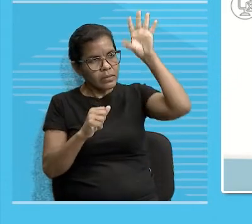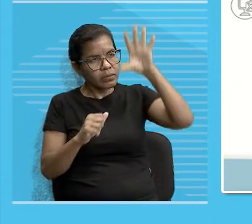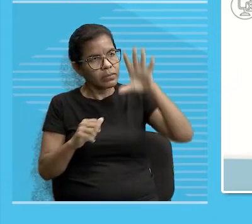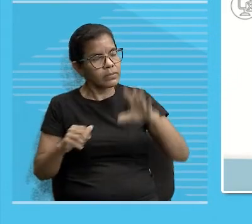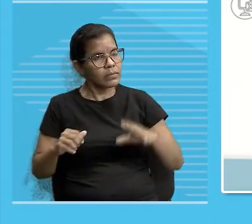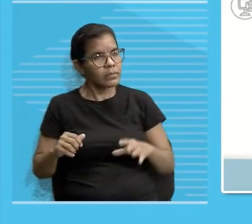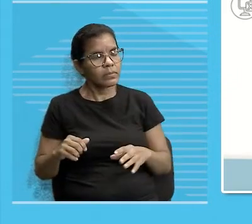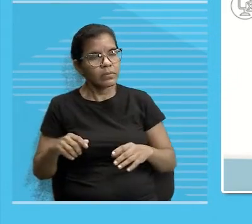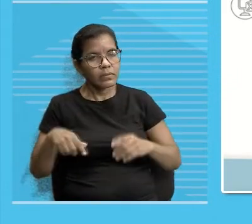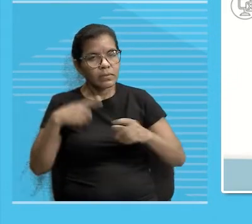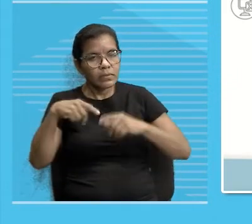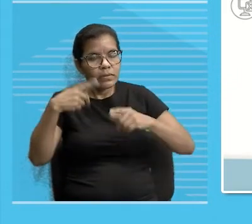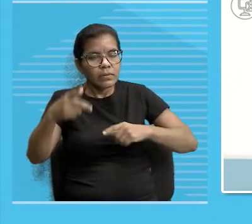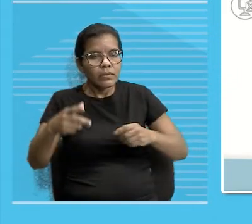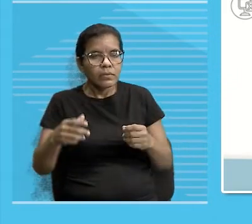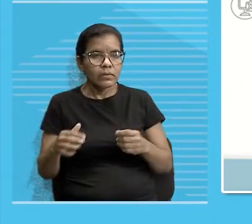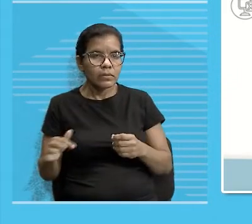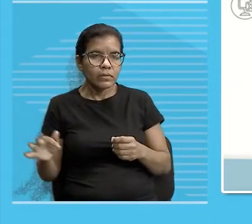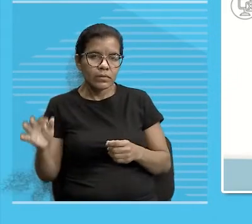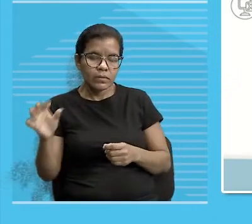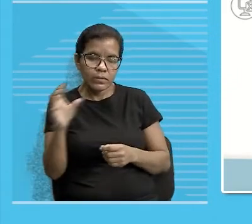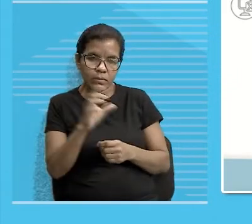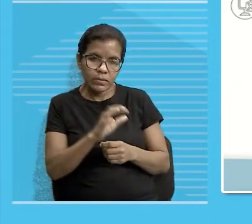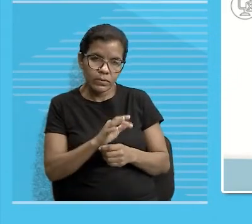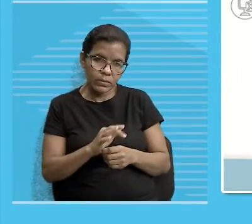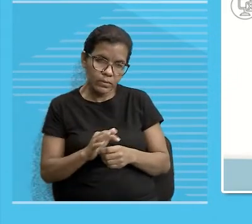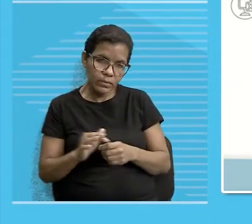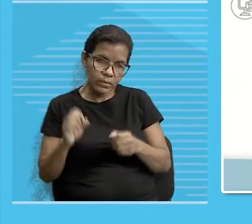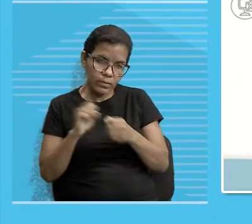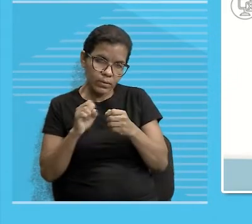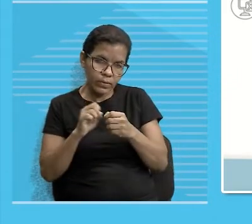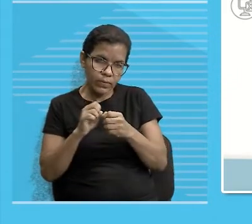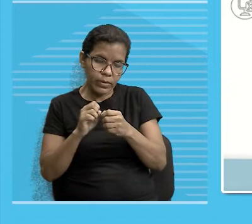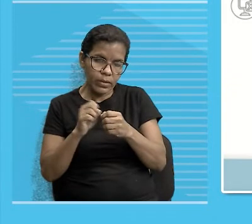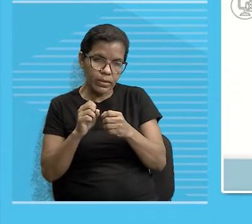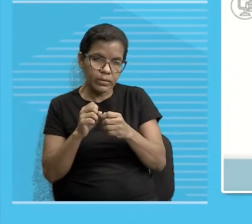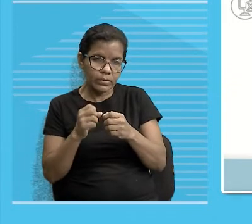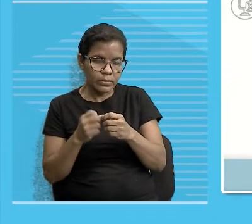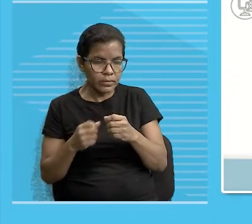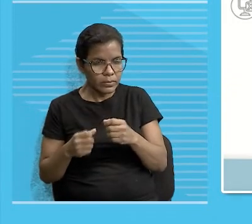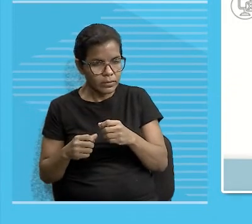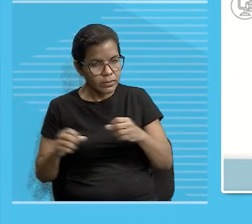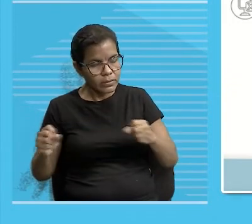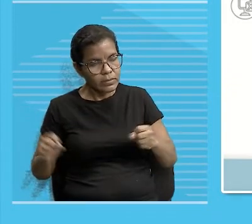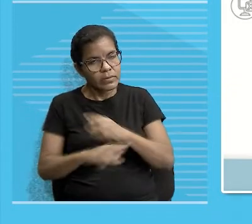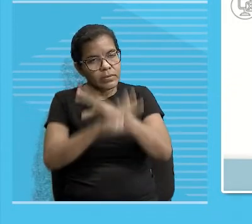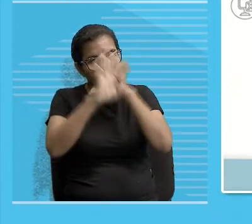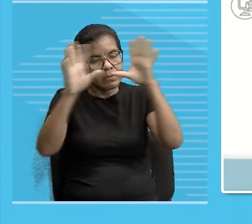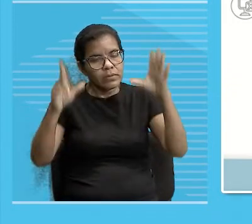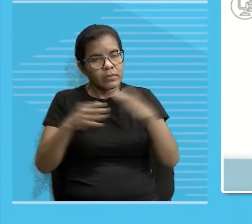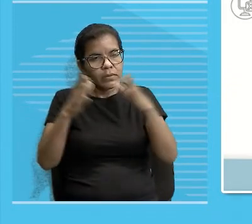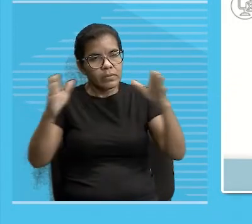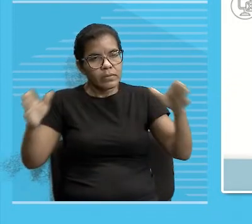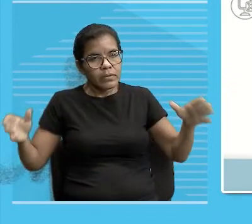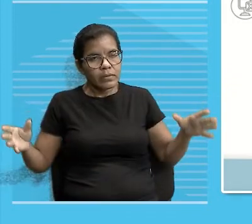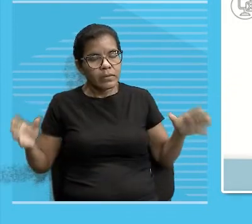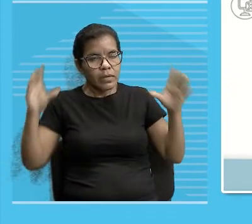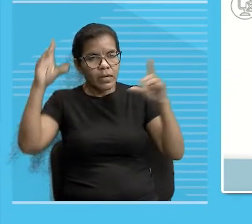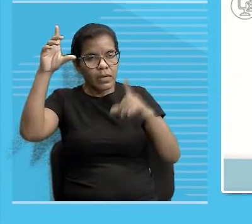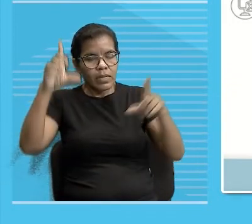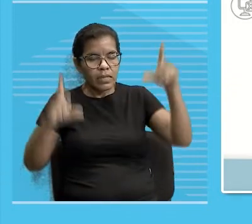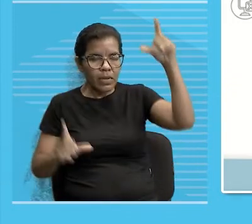que todas as outras técnicas estão sendo obedecidas. Gestos amplos e dramáticos, enquadramento